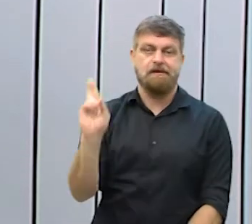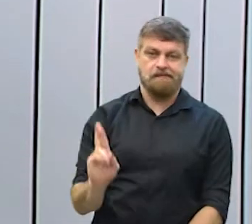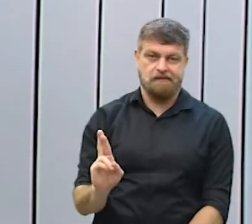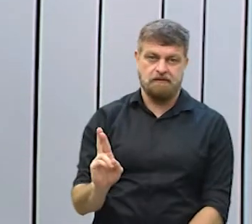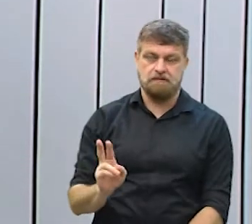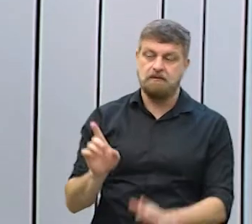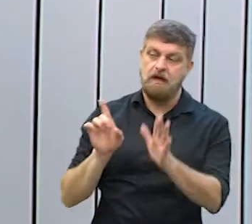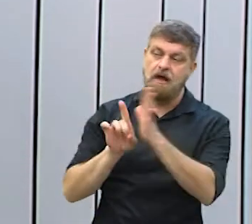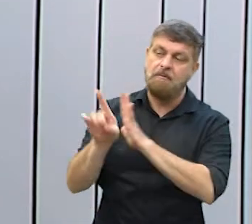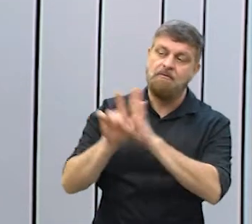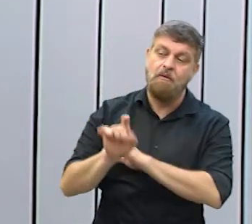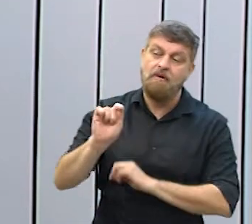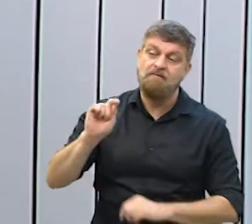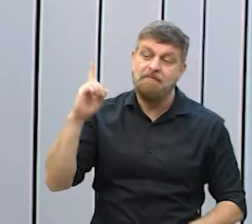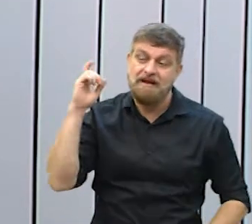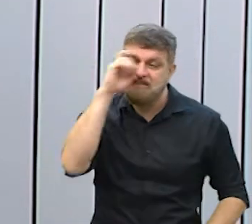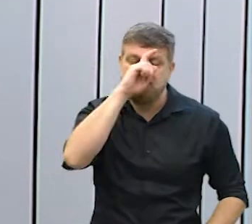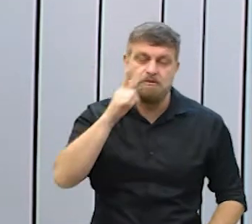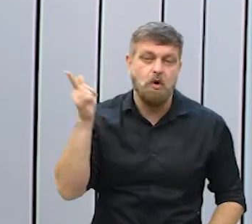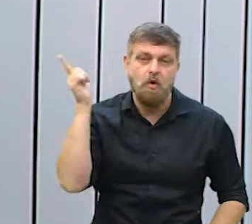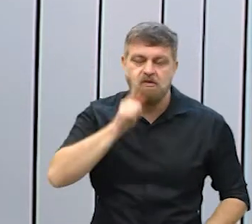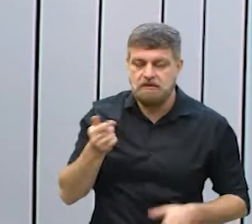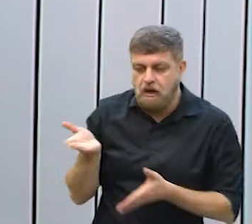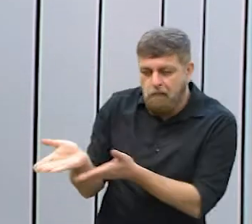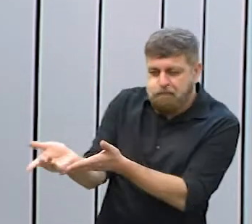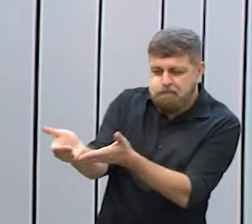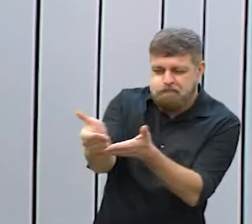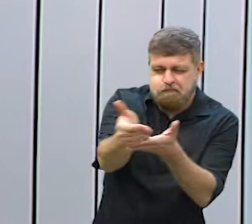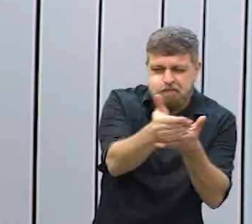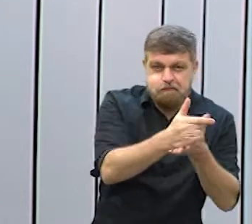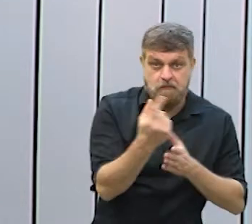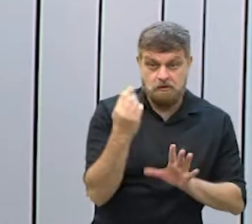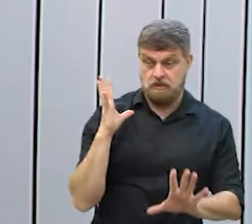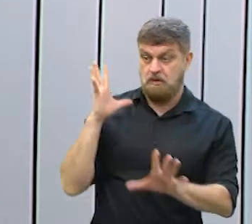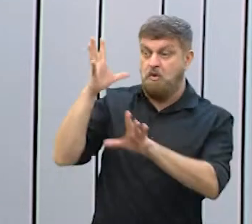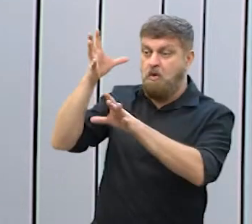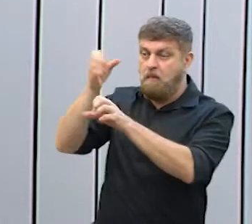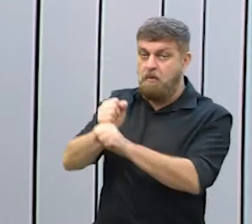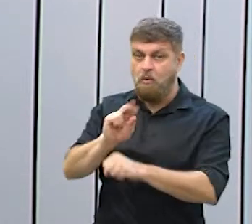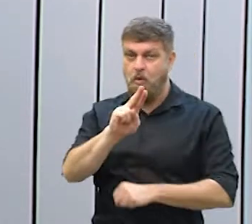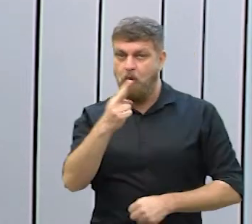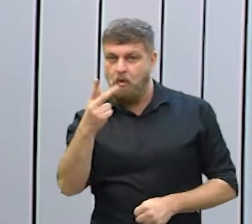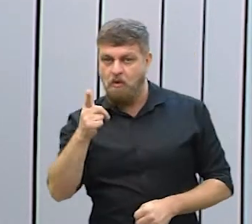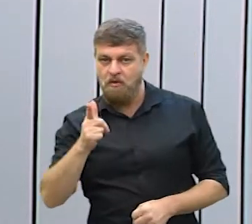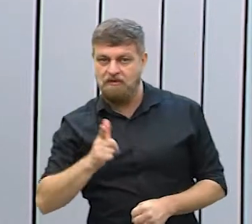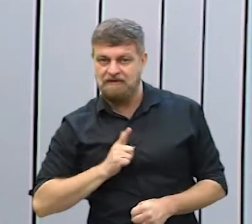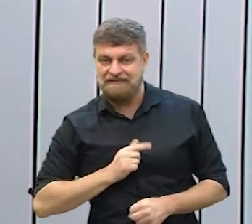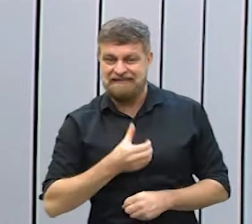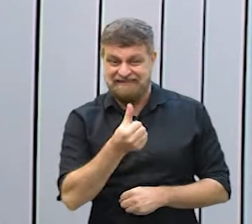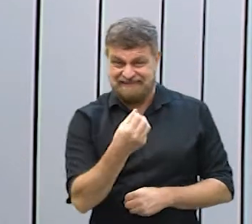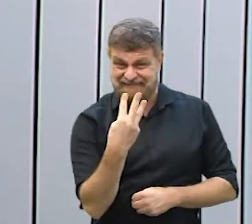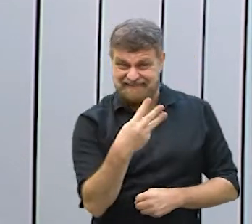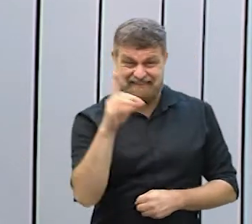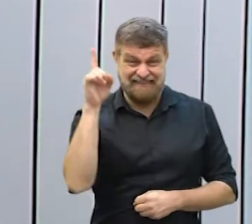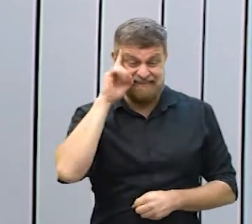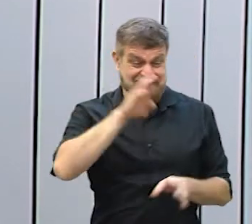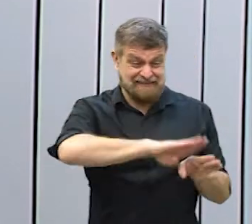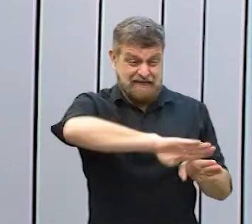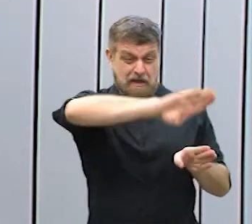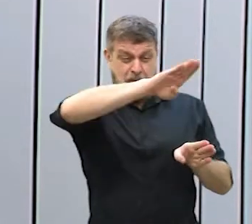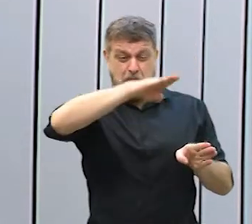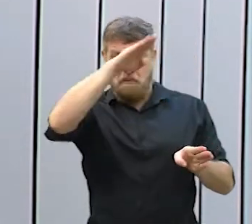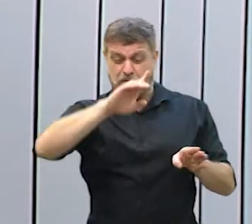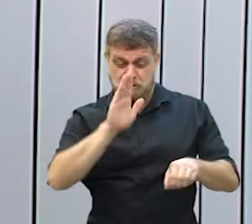Aretha Duarte, o que foi mais difícil? Conseguir juntar todo este dinheiro ou 63 dias no